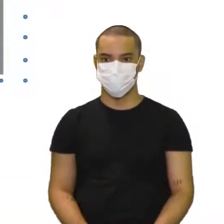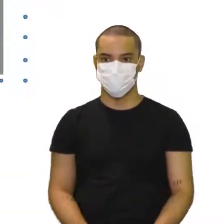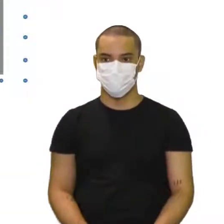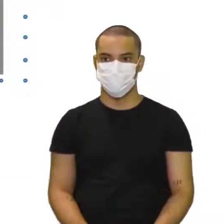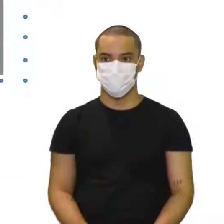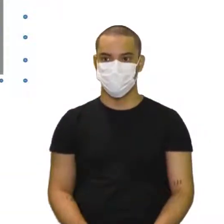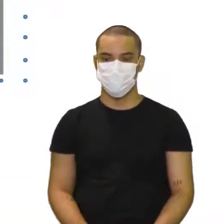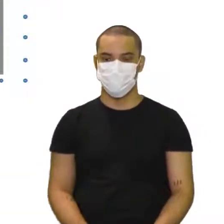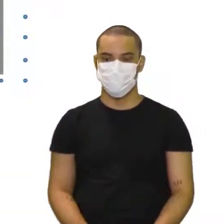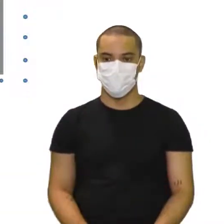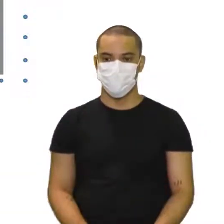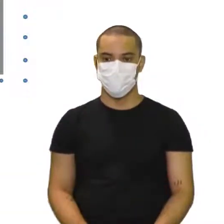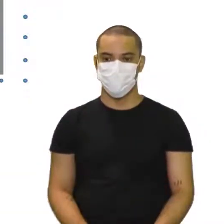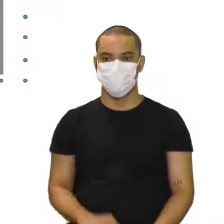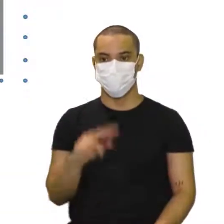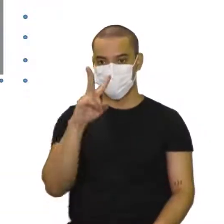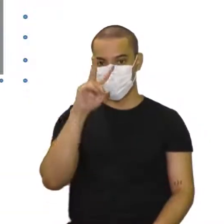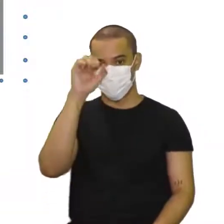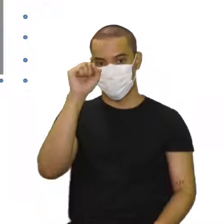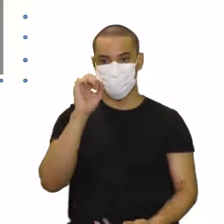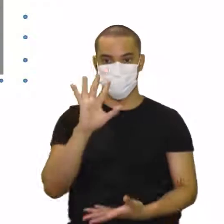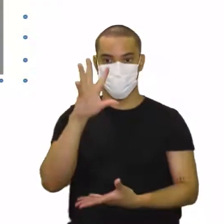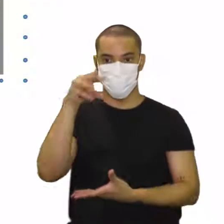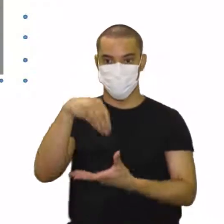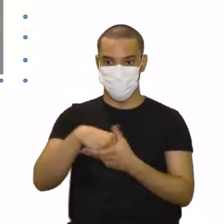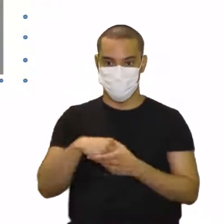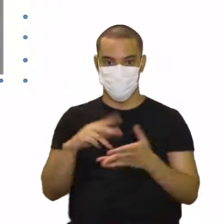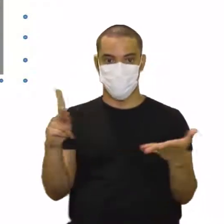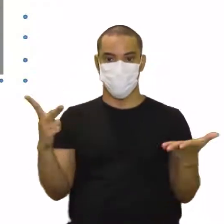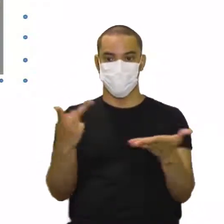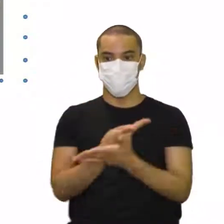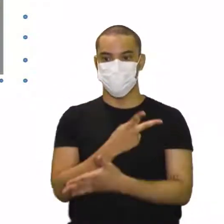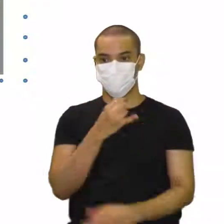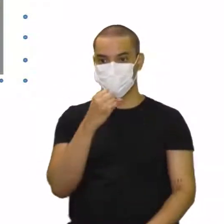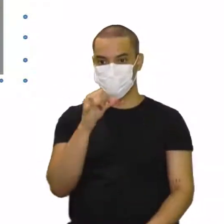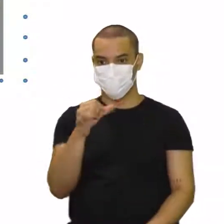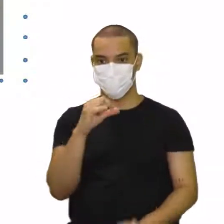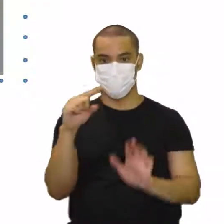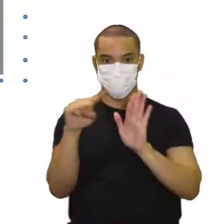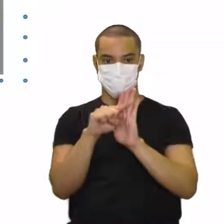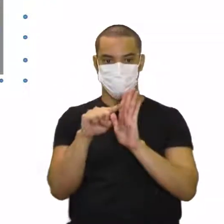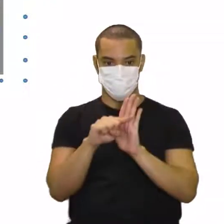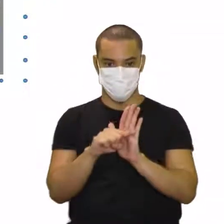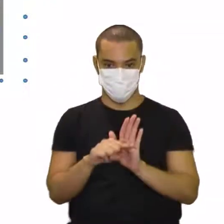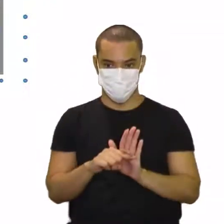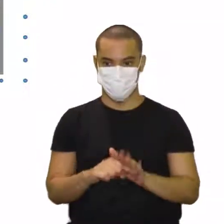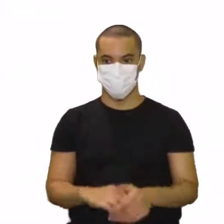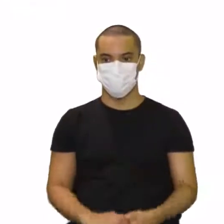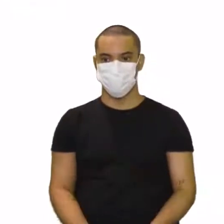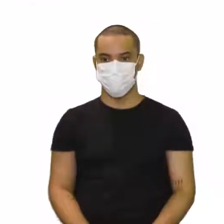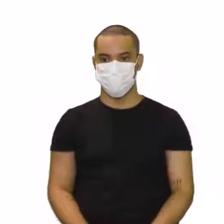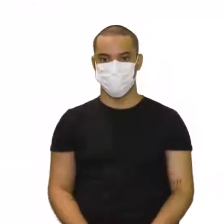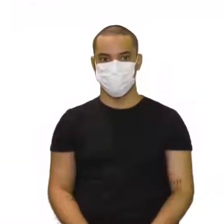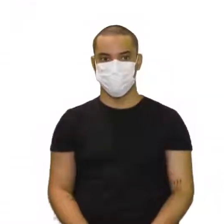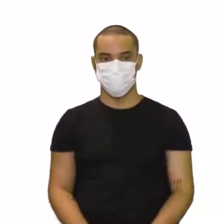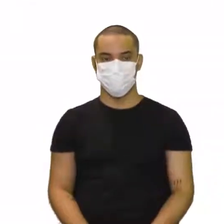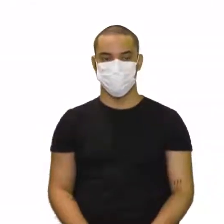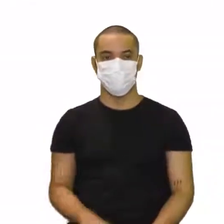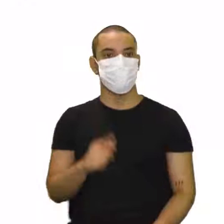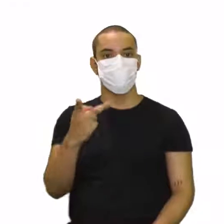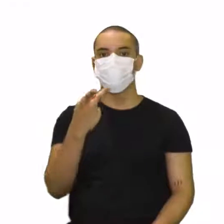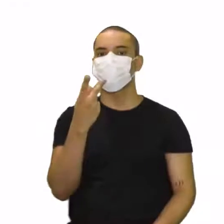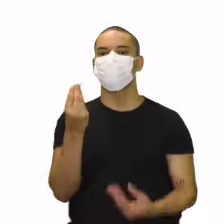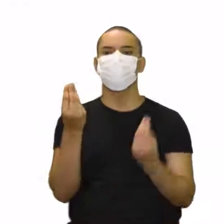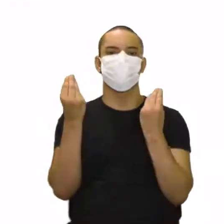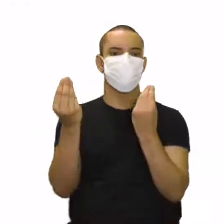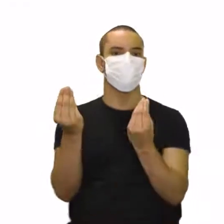atuando na situação aí das cargas elétricas negativas, certo? Aí você diz, ah, para que